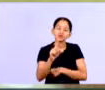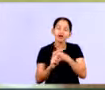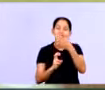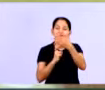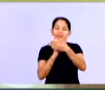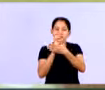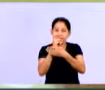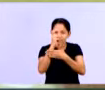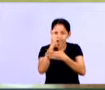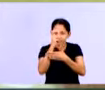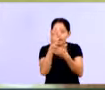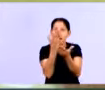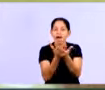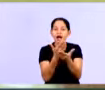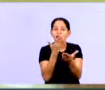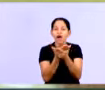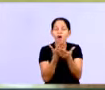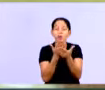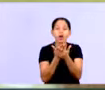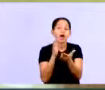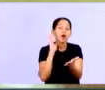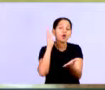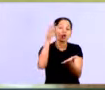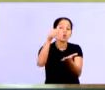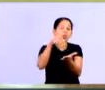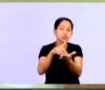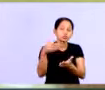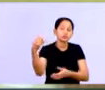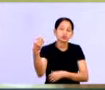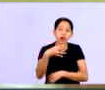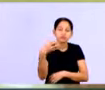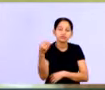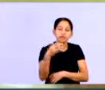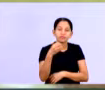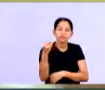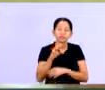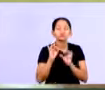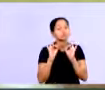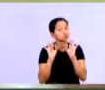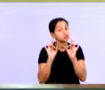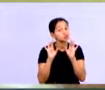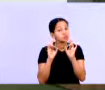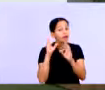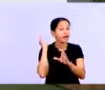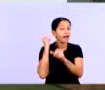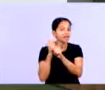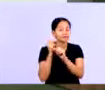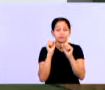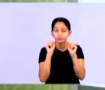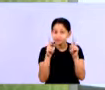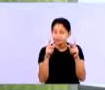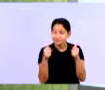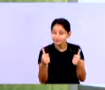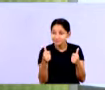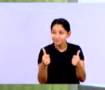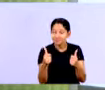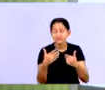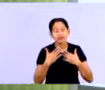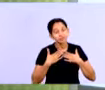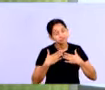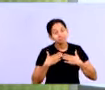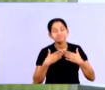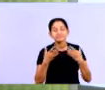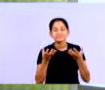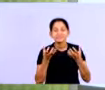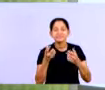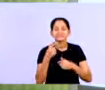5ª teleaula, a última que trará conceitos novos. A partir daí só teremos a revisão e a prova. Pessoal, quero dizer assim que